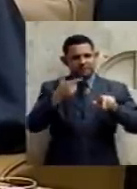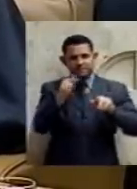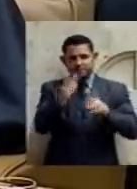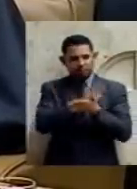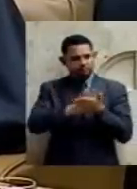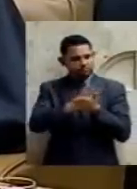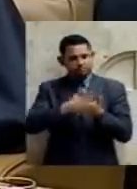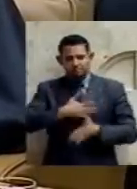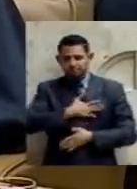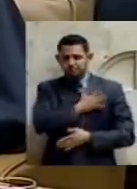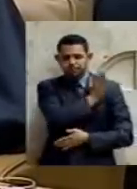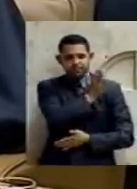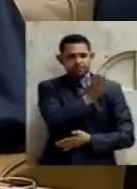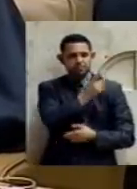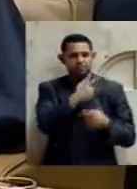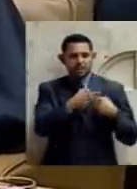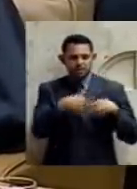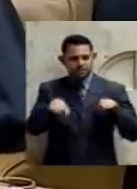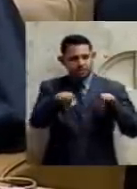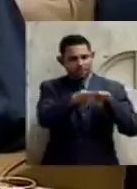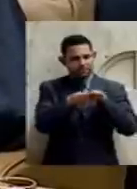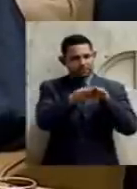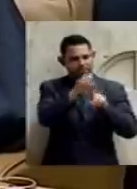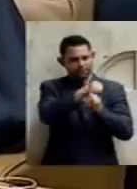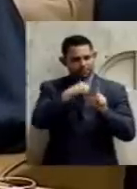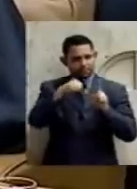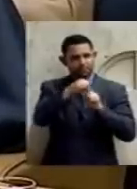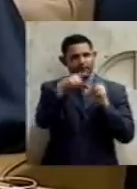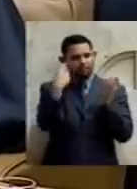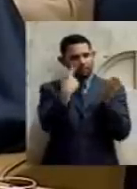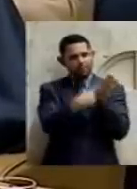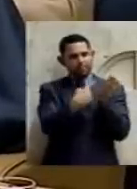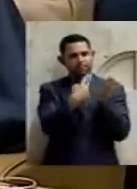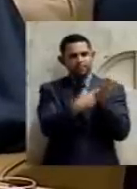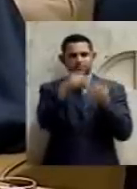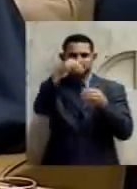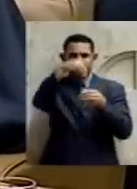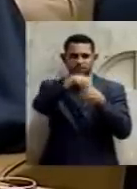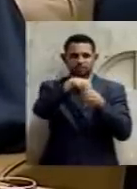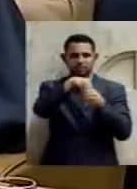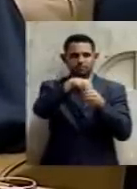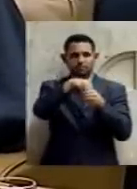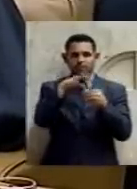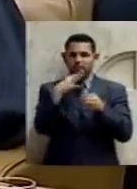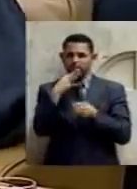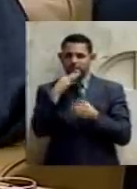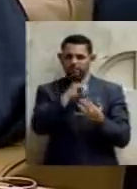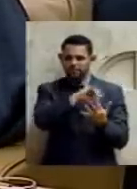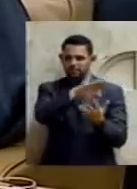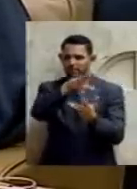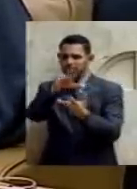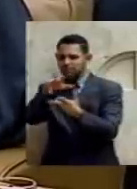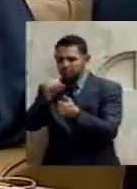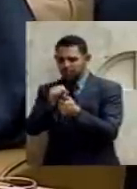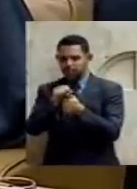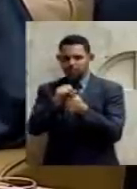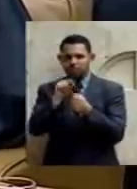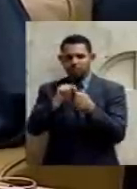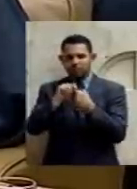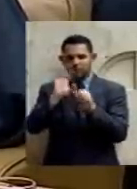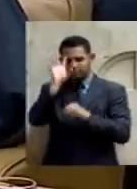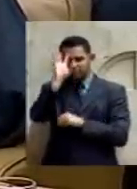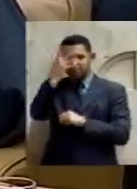preconceitos, fundada na harmonia social e comprometida na ordem interna e internacional com a solução